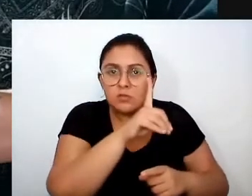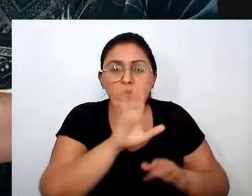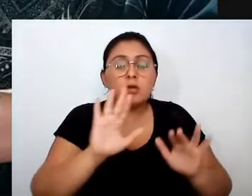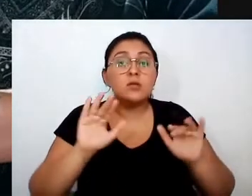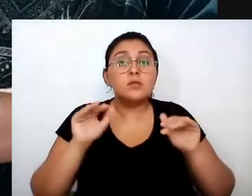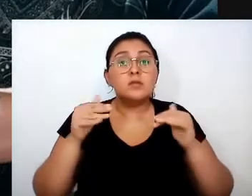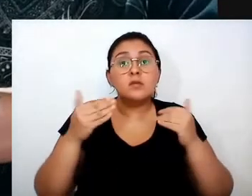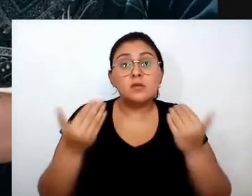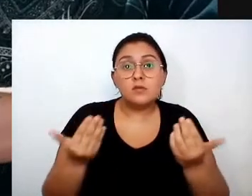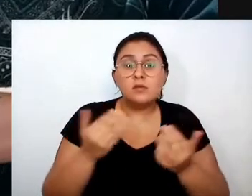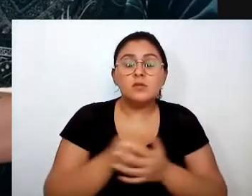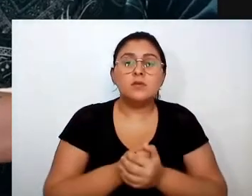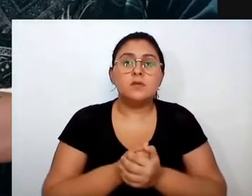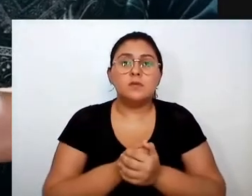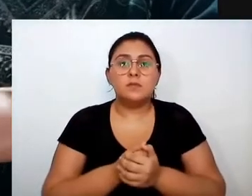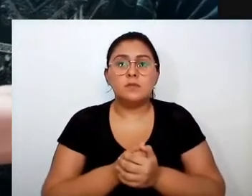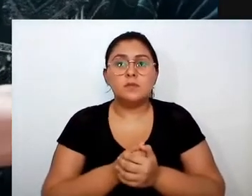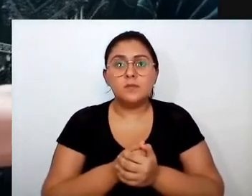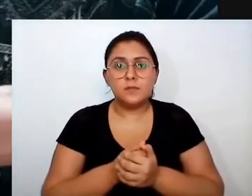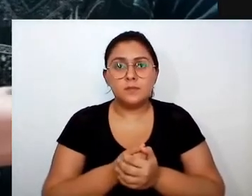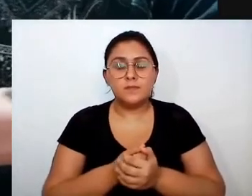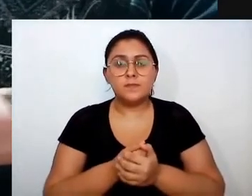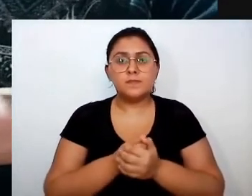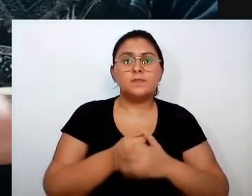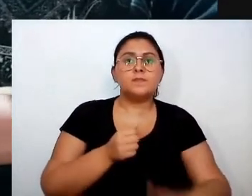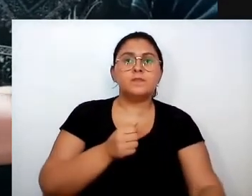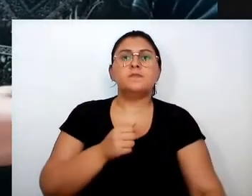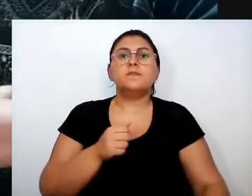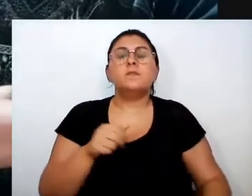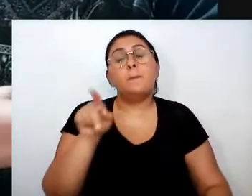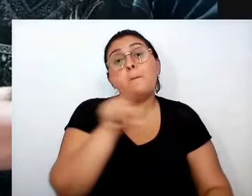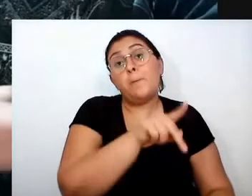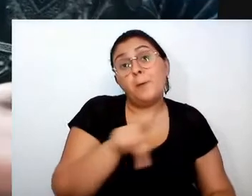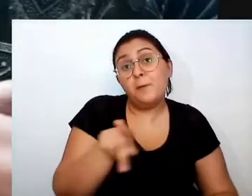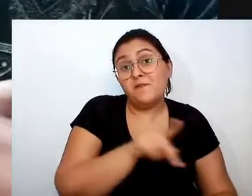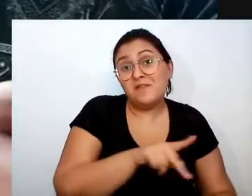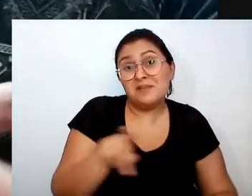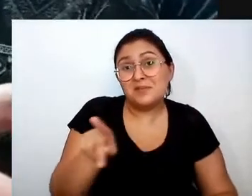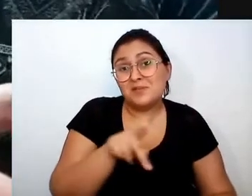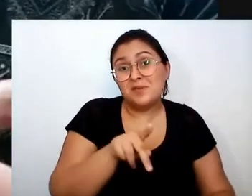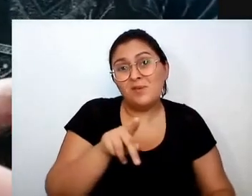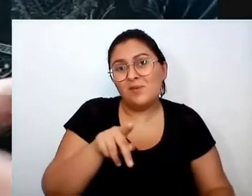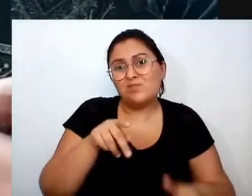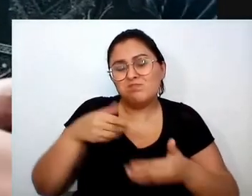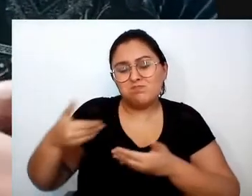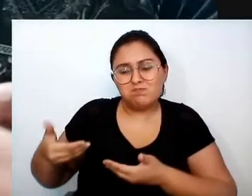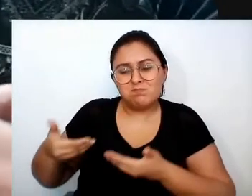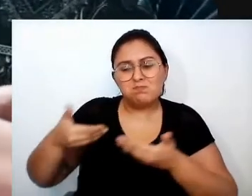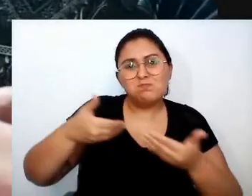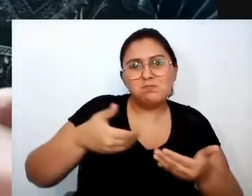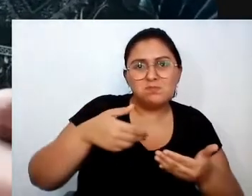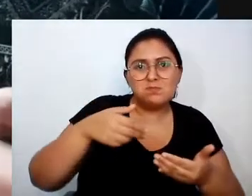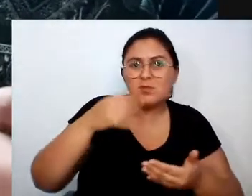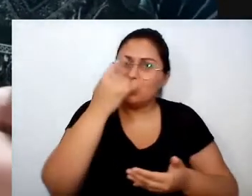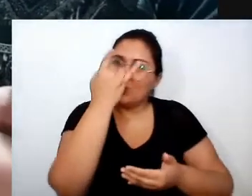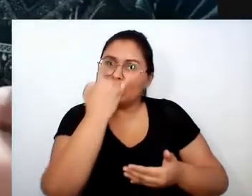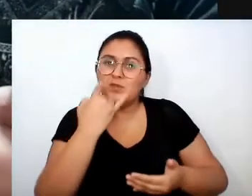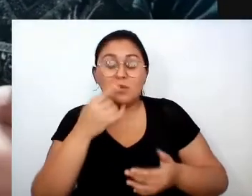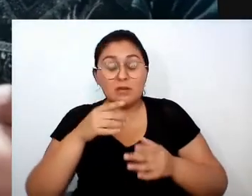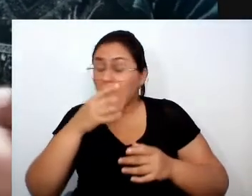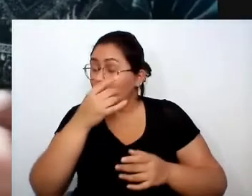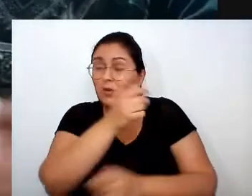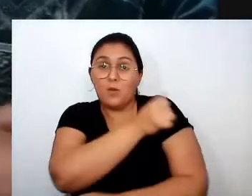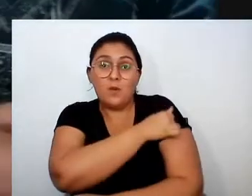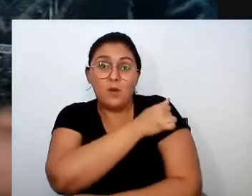quanto à recepção da pessoa com deficiência, né? Eu vou especificar, não vou especificar aqui, porque